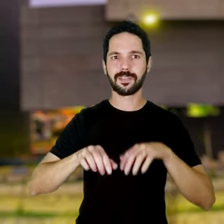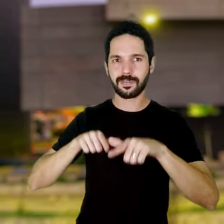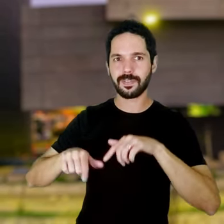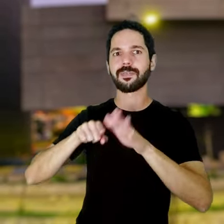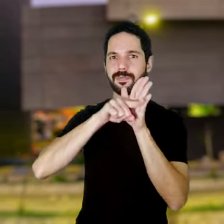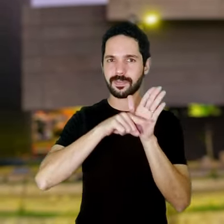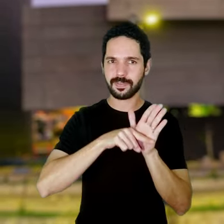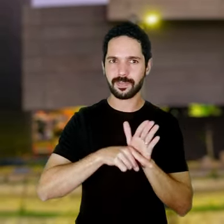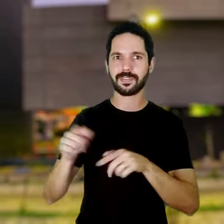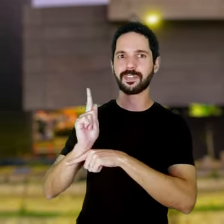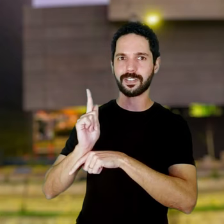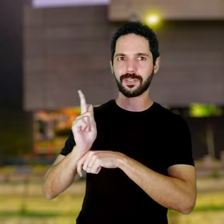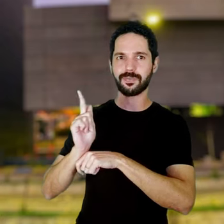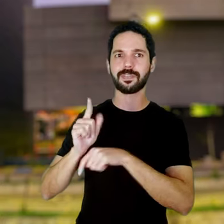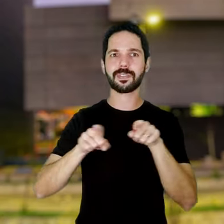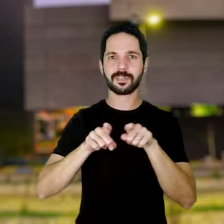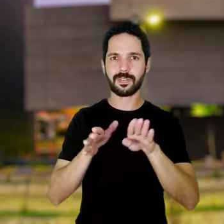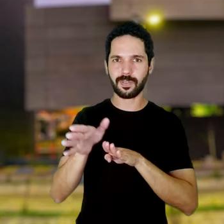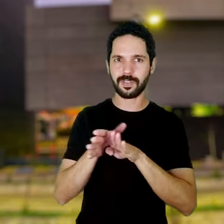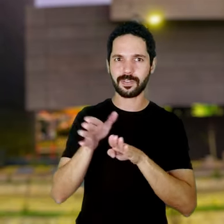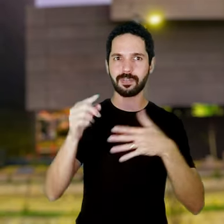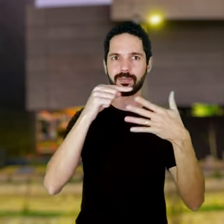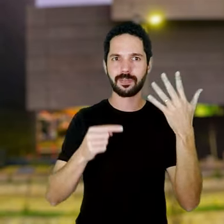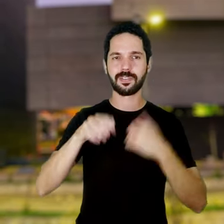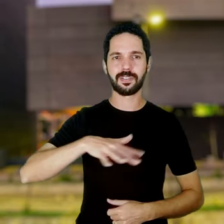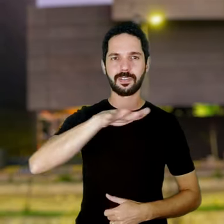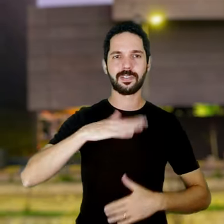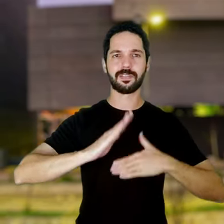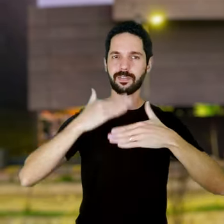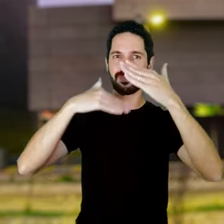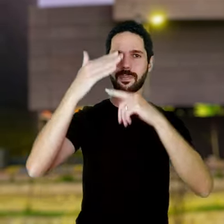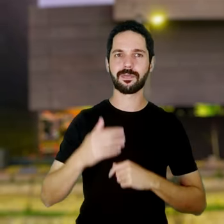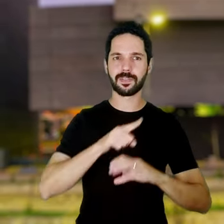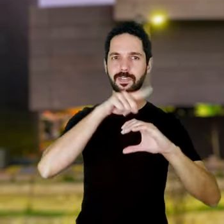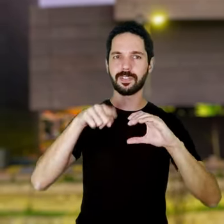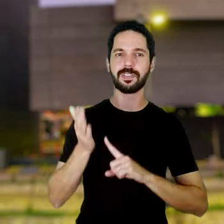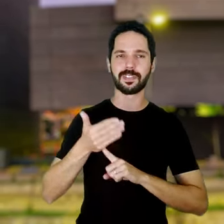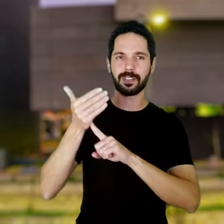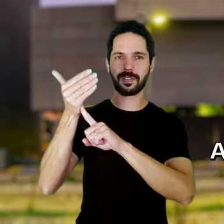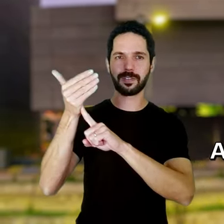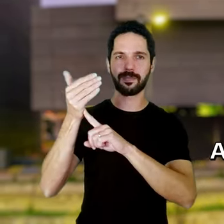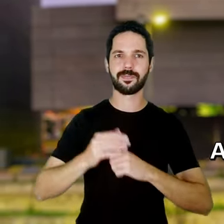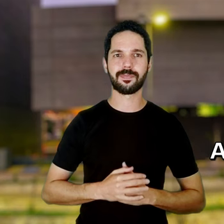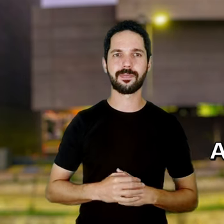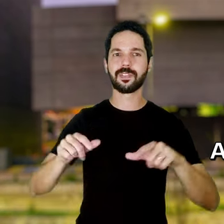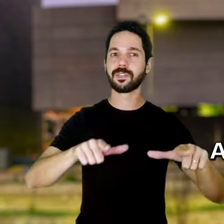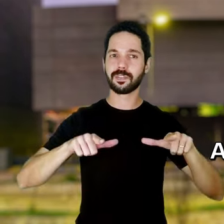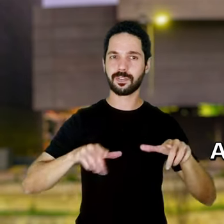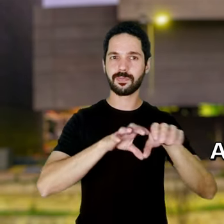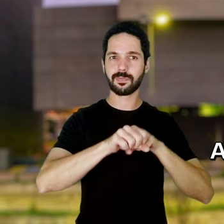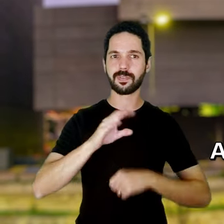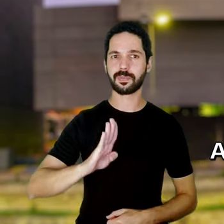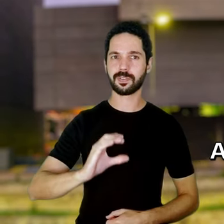como pesquisador, gestor e consultor nas áreas de desenvolvimento científico e tecnológico. Após a conclusão do